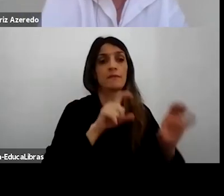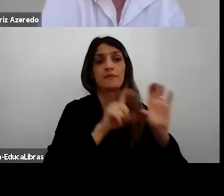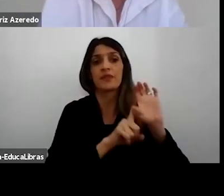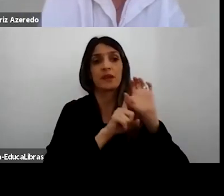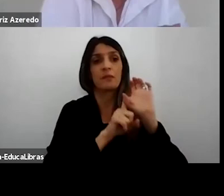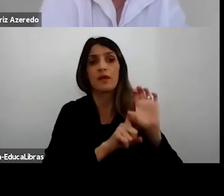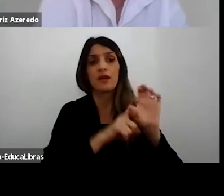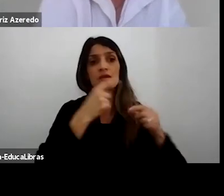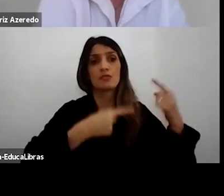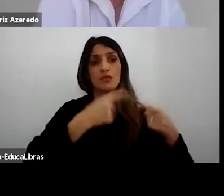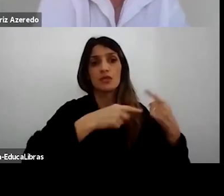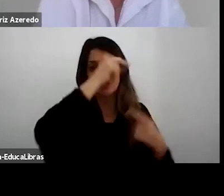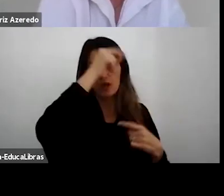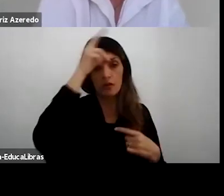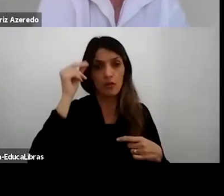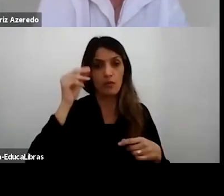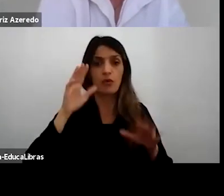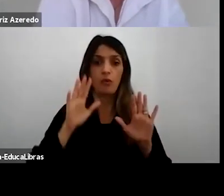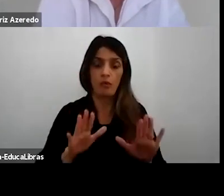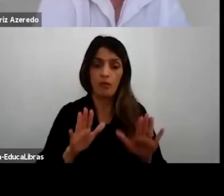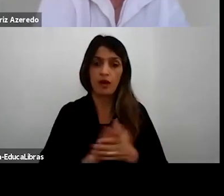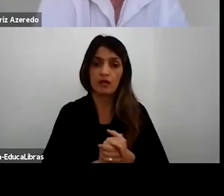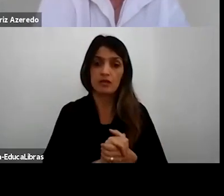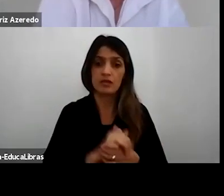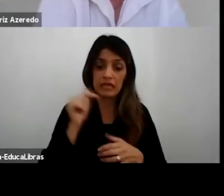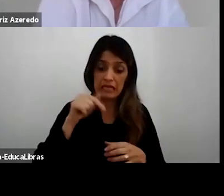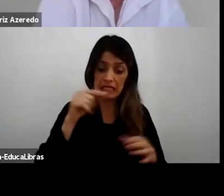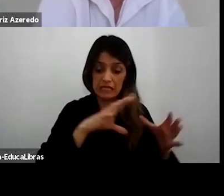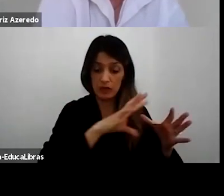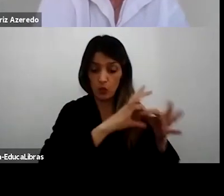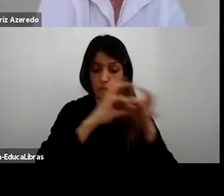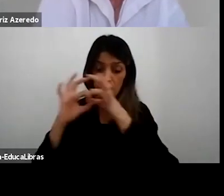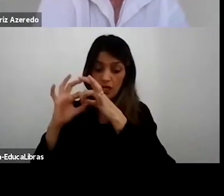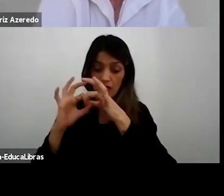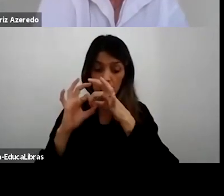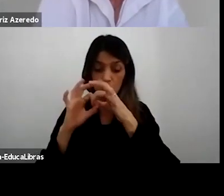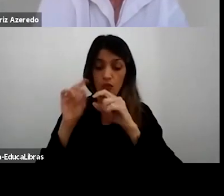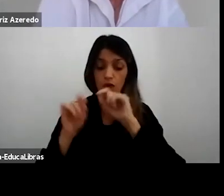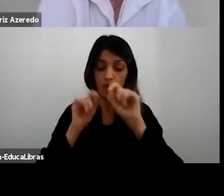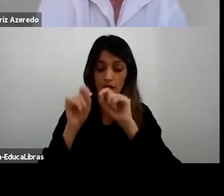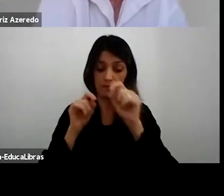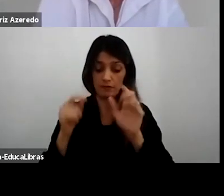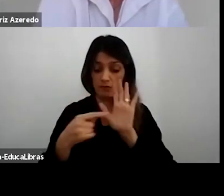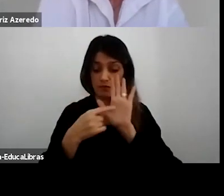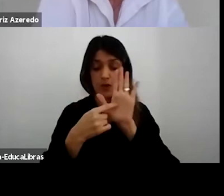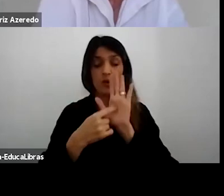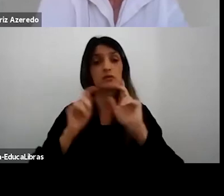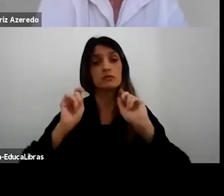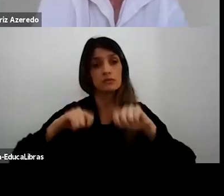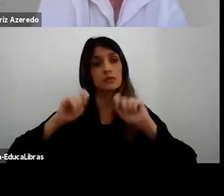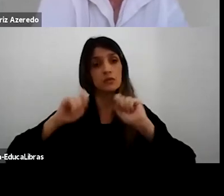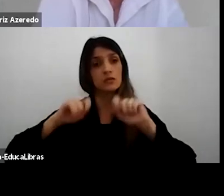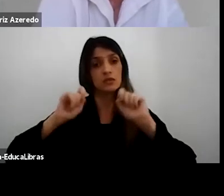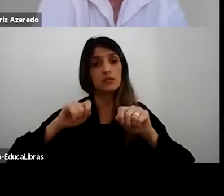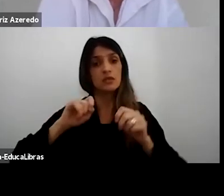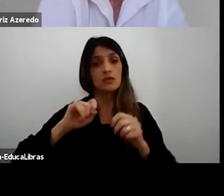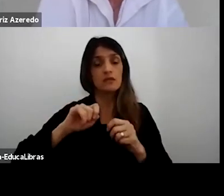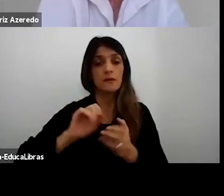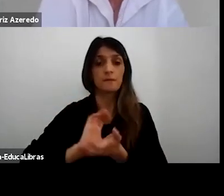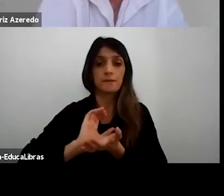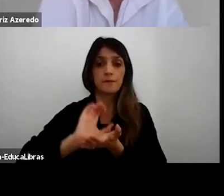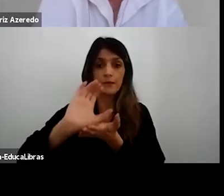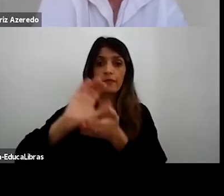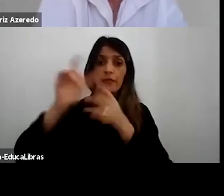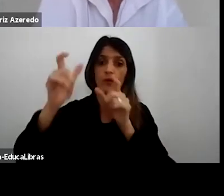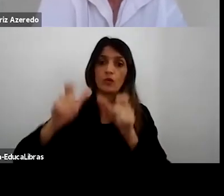das organizações sociais neste momento, nesse contexto, serve para dar o exemplo e para mostrar que é possível investir em locais como esse. Quando a